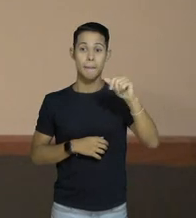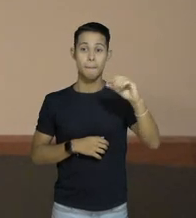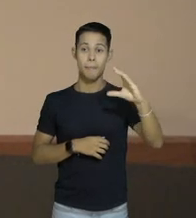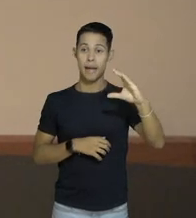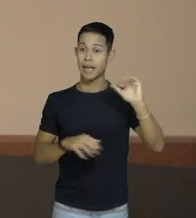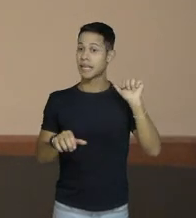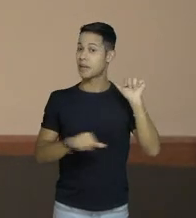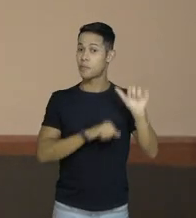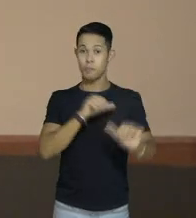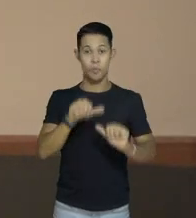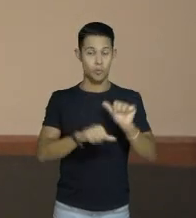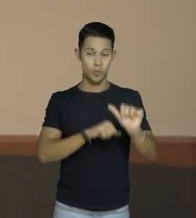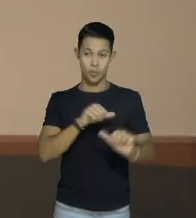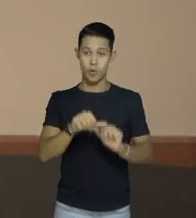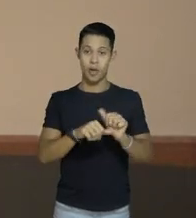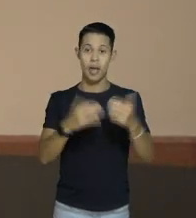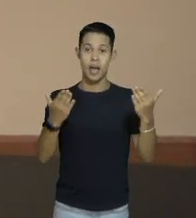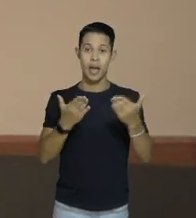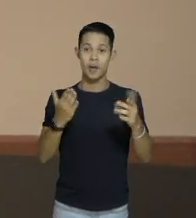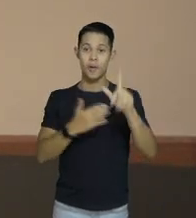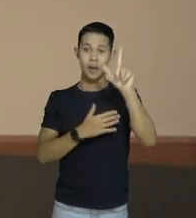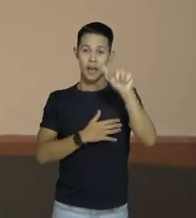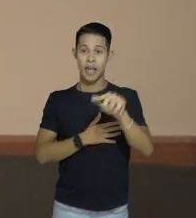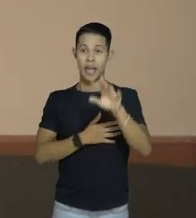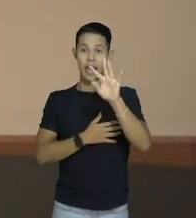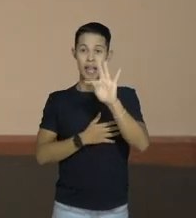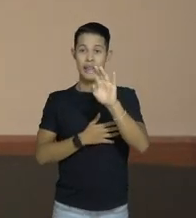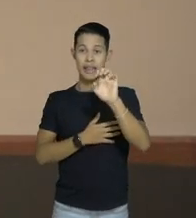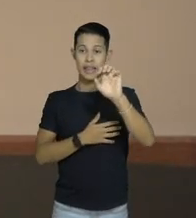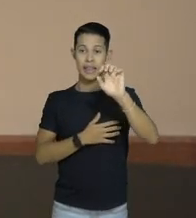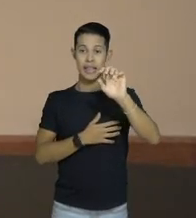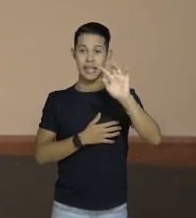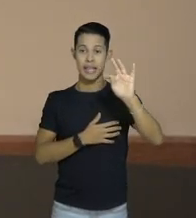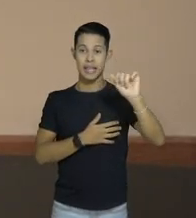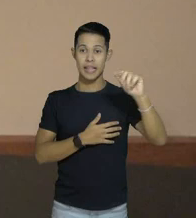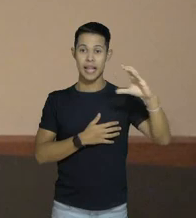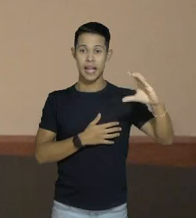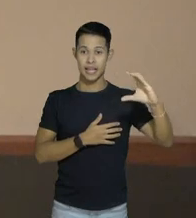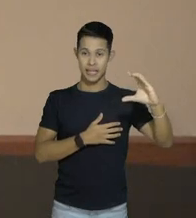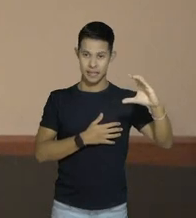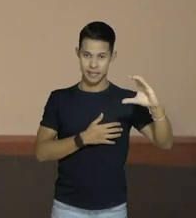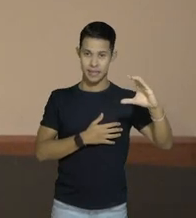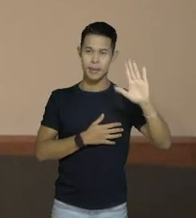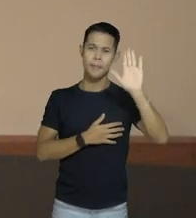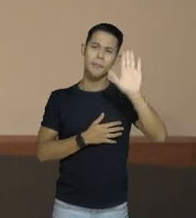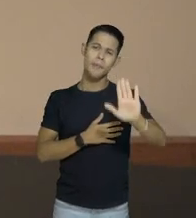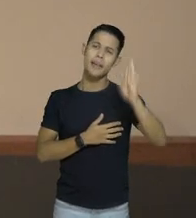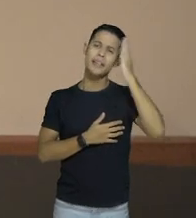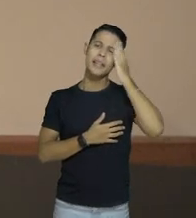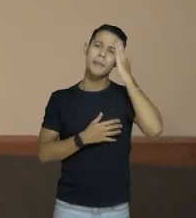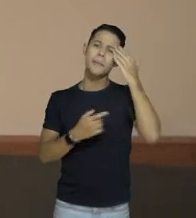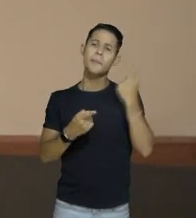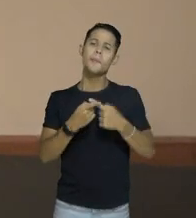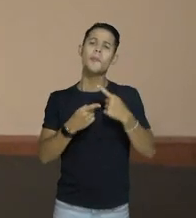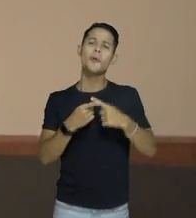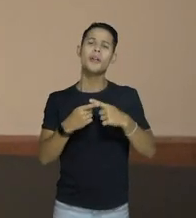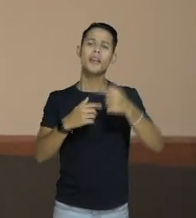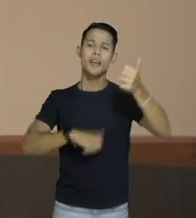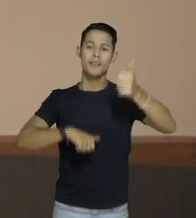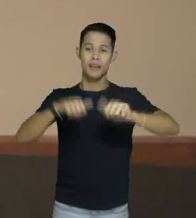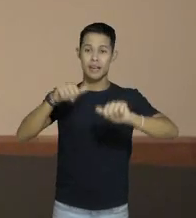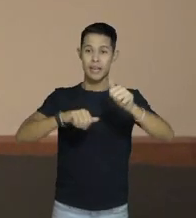do Processamento Auditivo Central. Para a gente entender o porquê avaliar, eu acho que a gente precisa entender o que